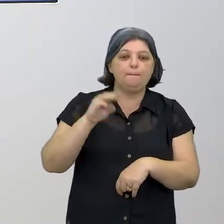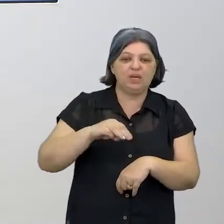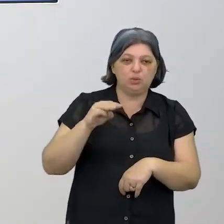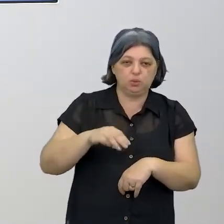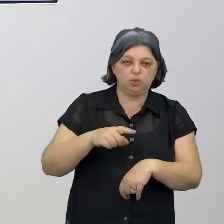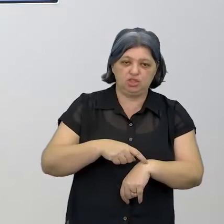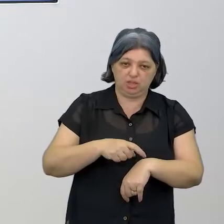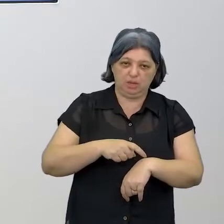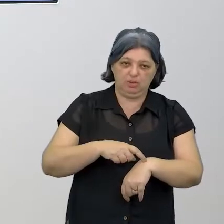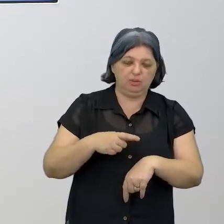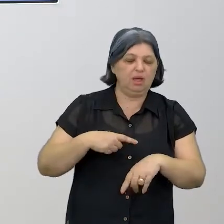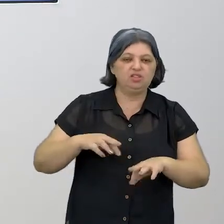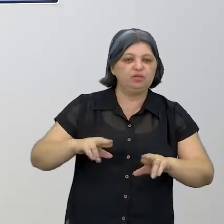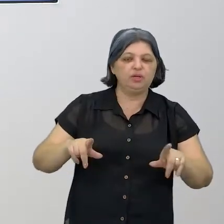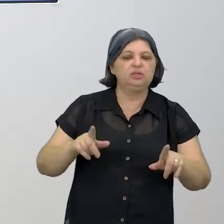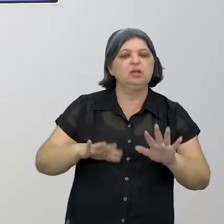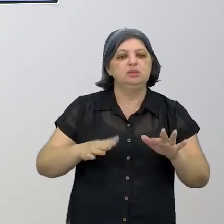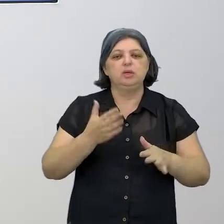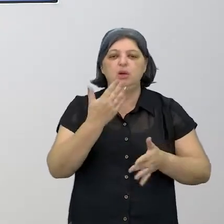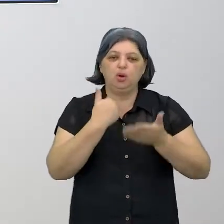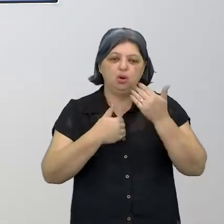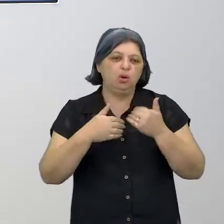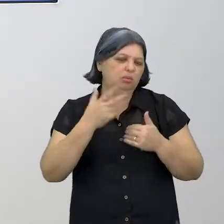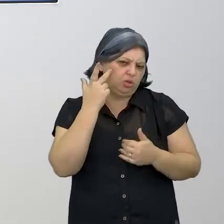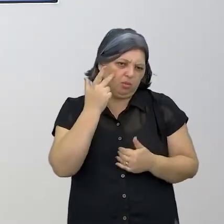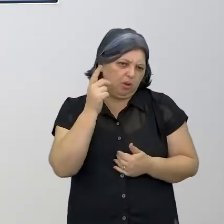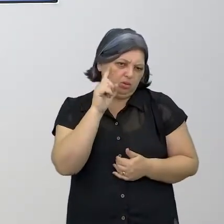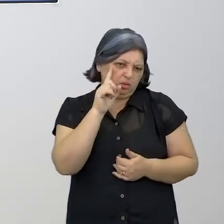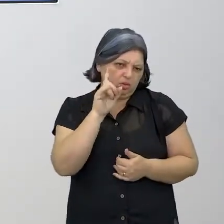aula. É diferente de, tipo assim, eu como normal todos os dias.